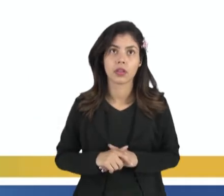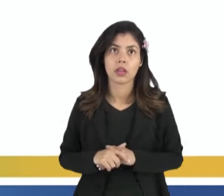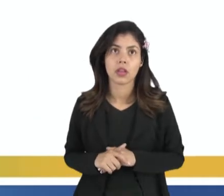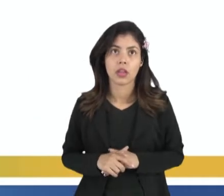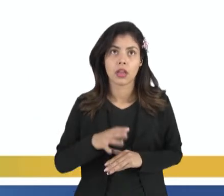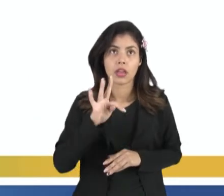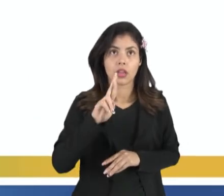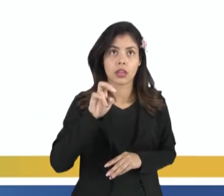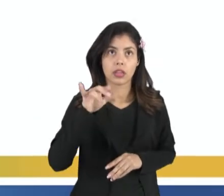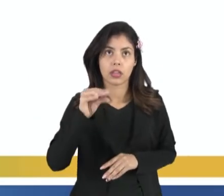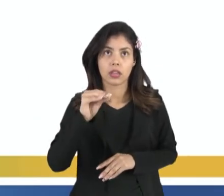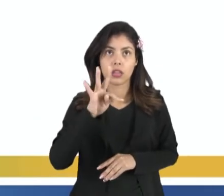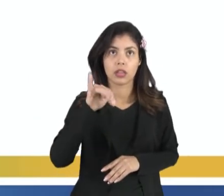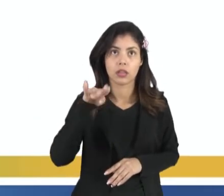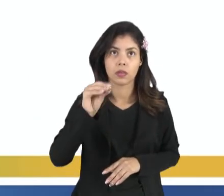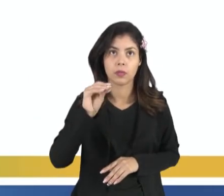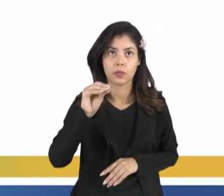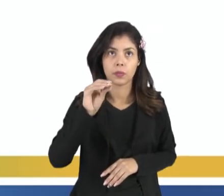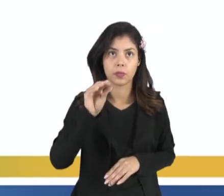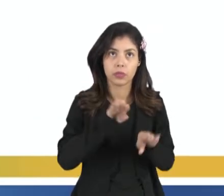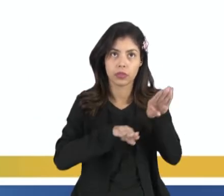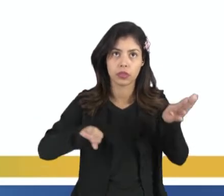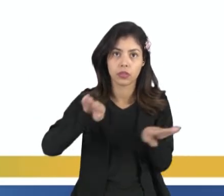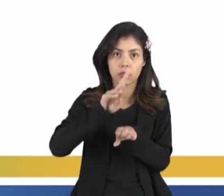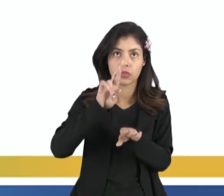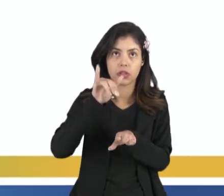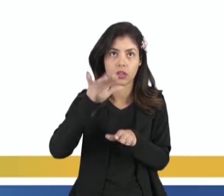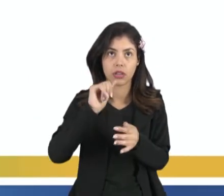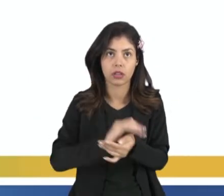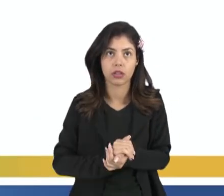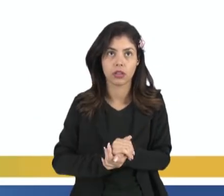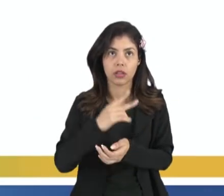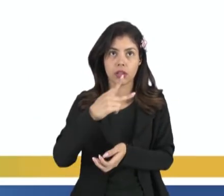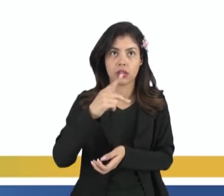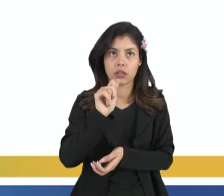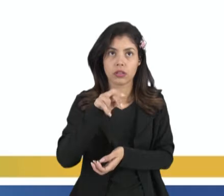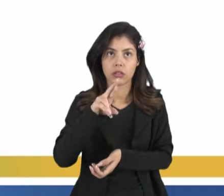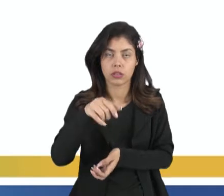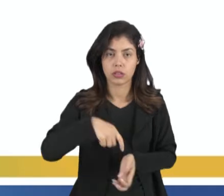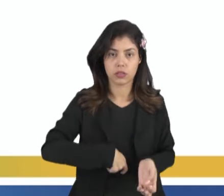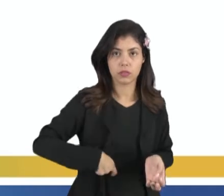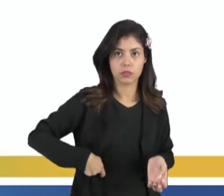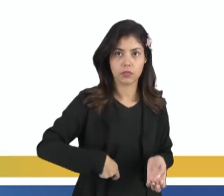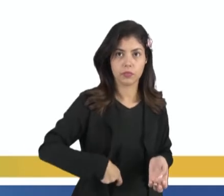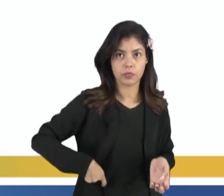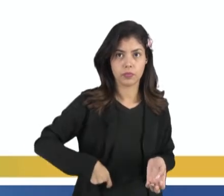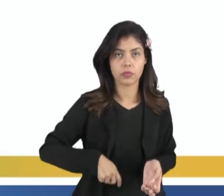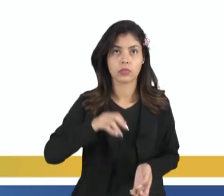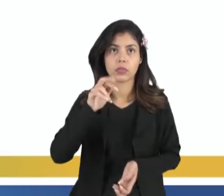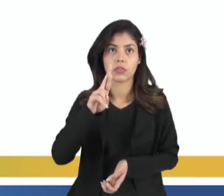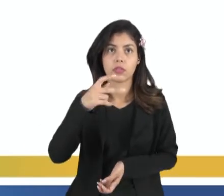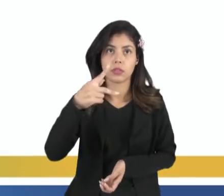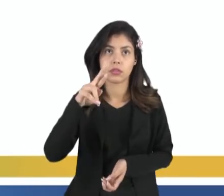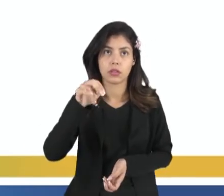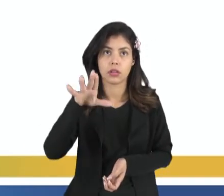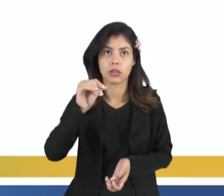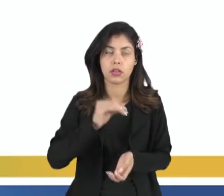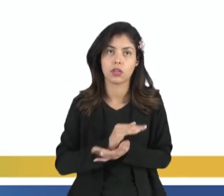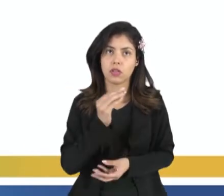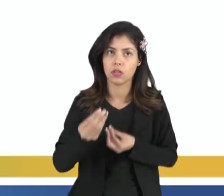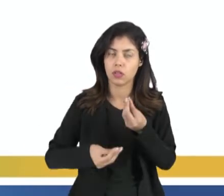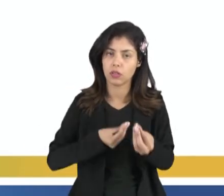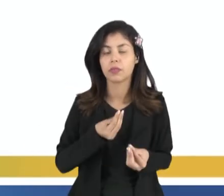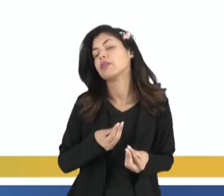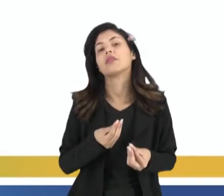a tireoide, o timo, as suprarrenais, o pâncreas, que é uma glândula mista, porque ele tem a ação tanto